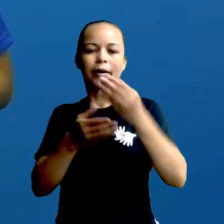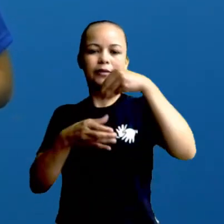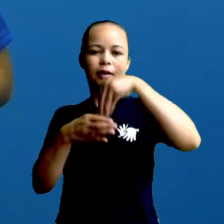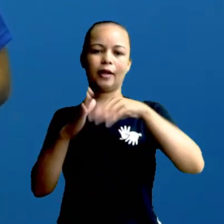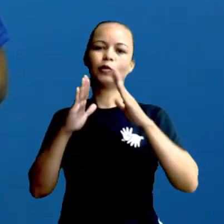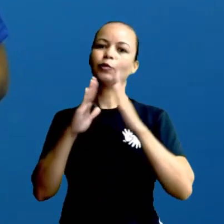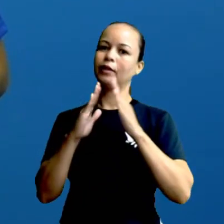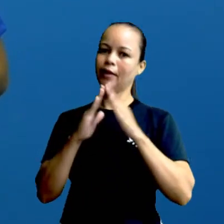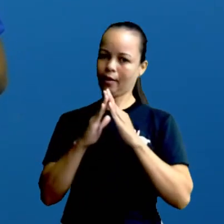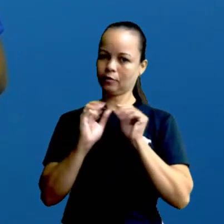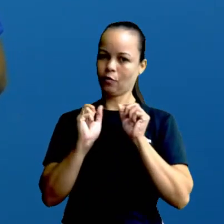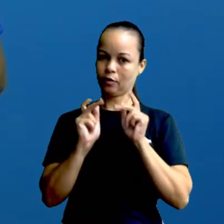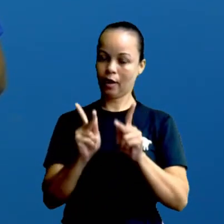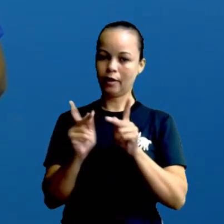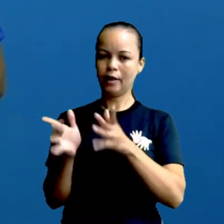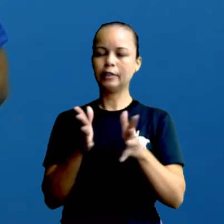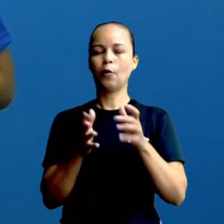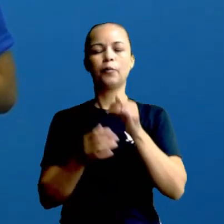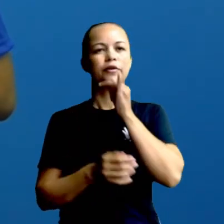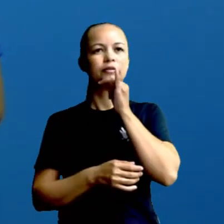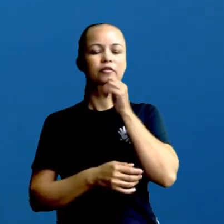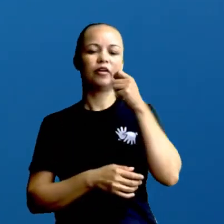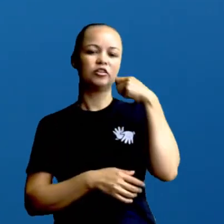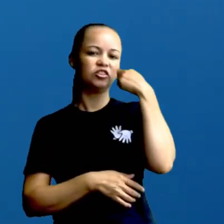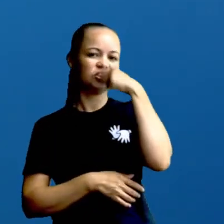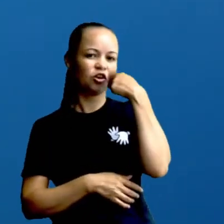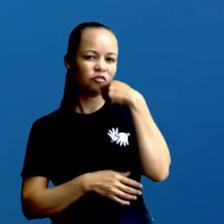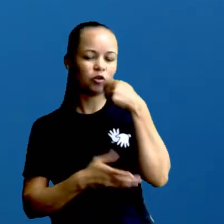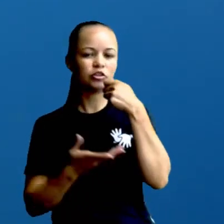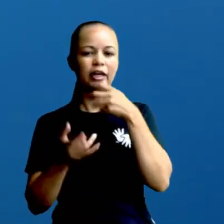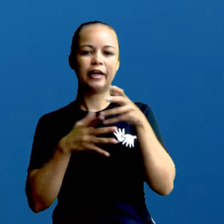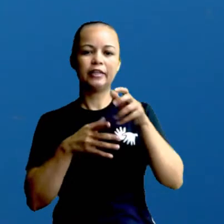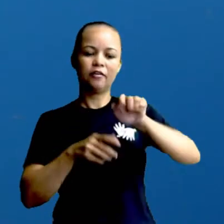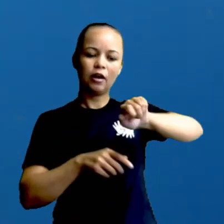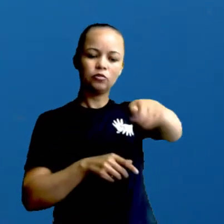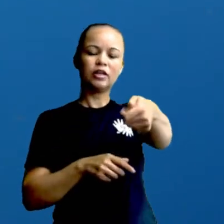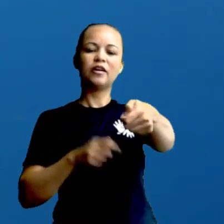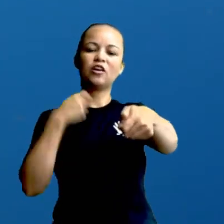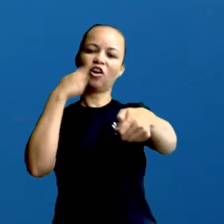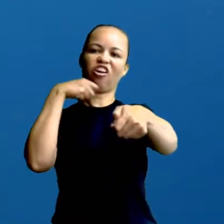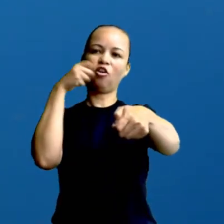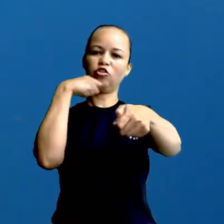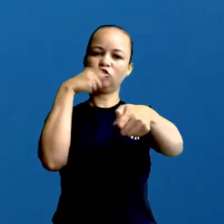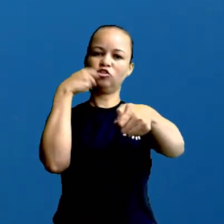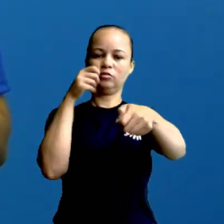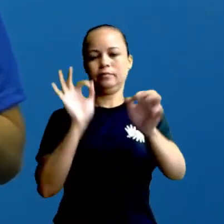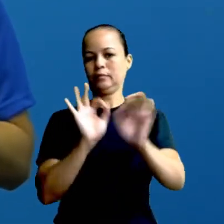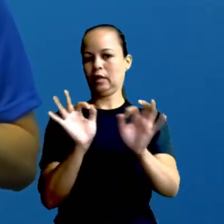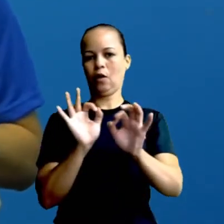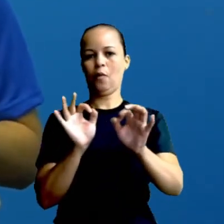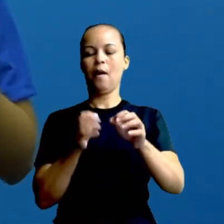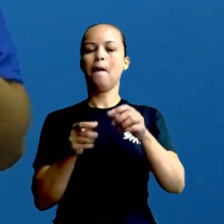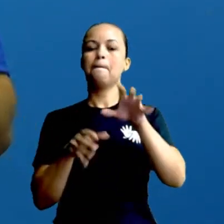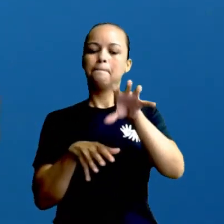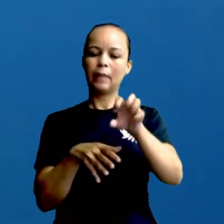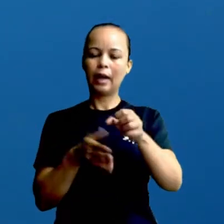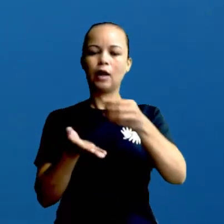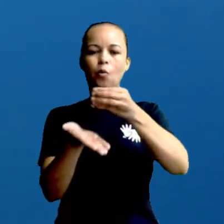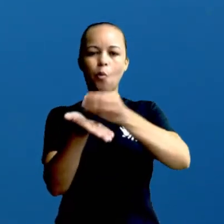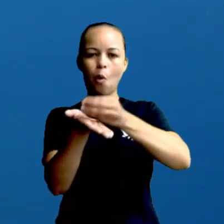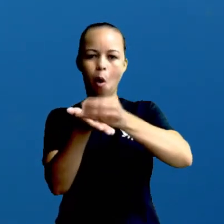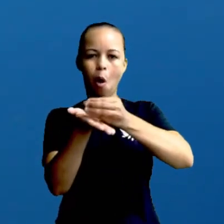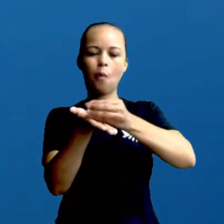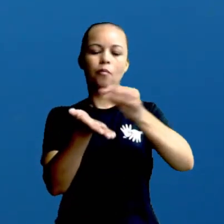baixinho? Então se a gente vai escovar os dentes, a gente não liga aquela torneira e deixa a água lá, tudo. Pega um copinho de água,